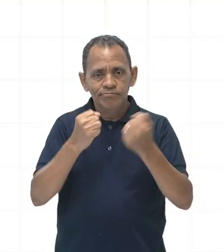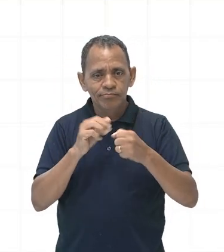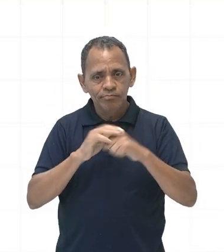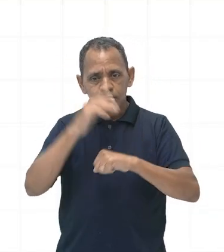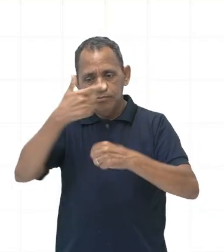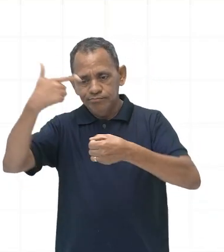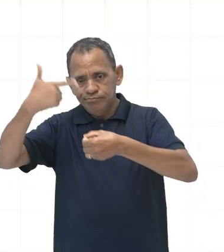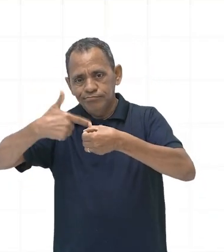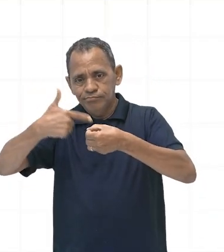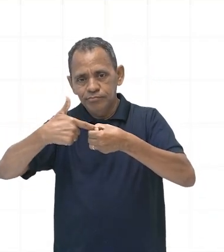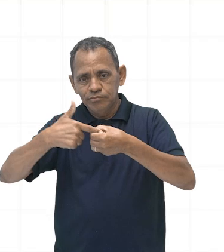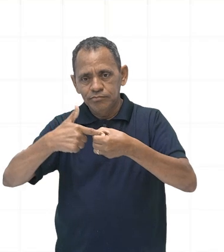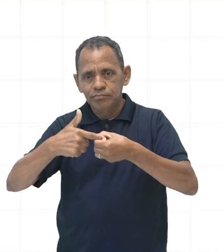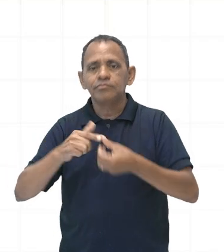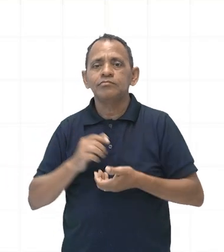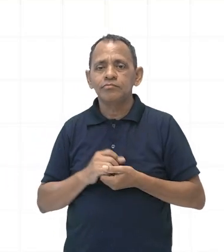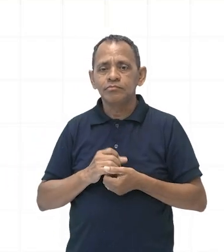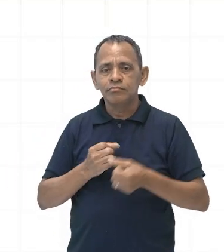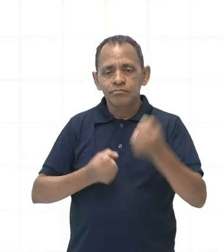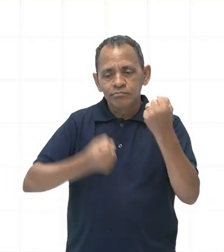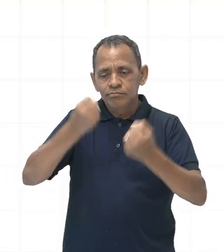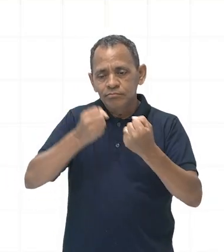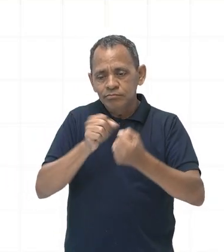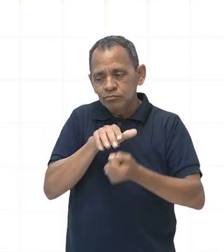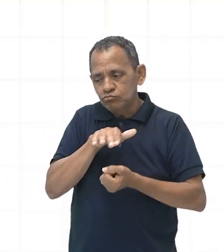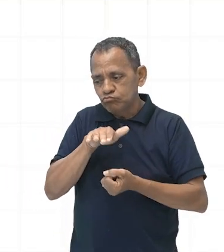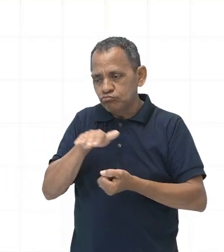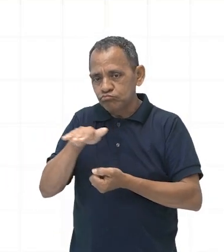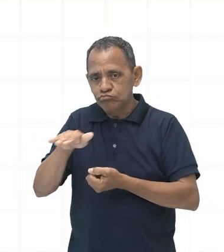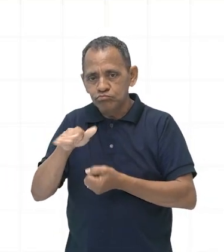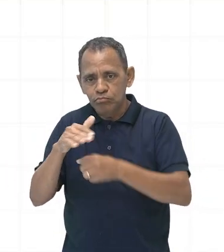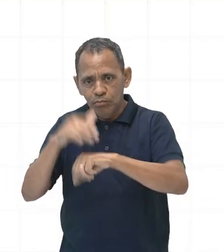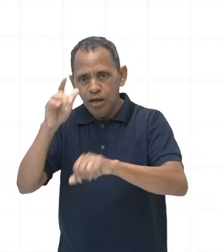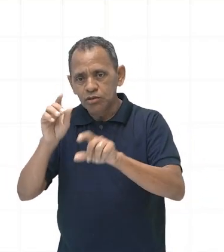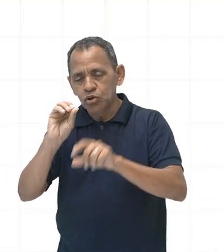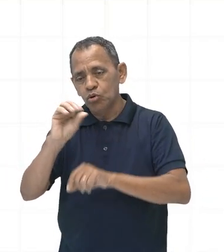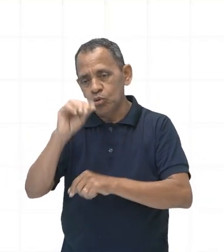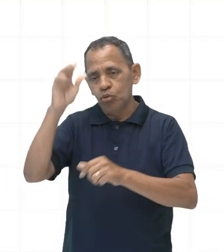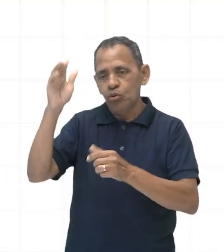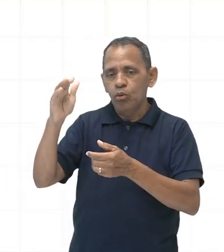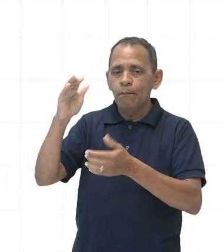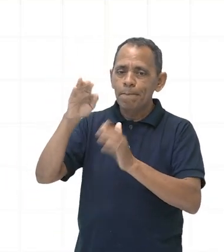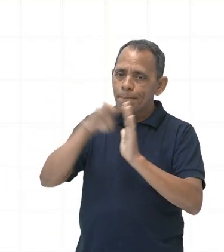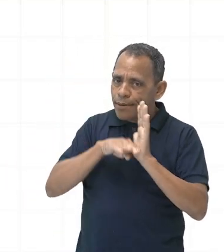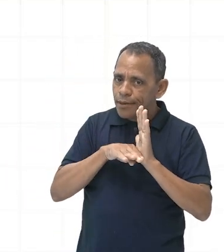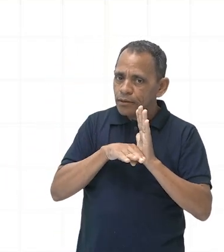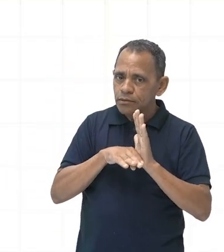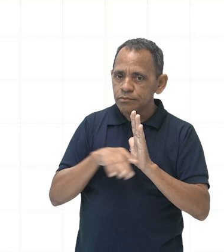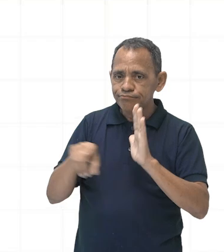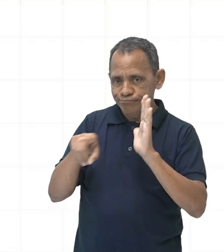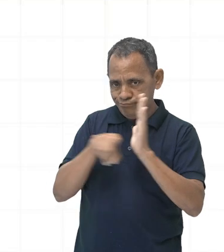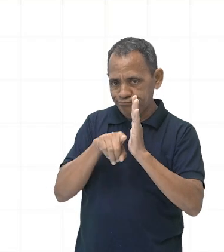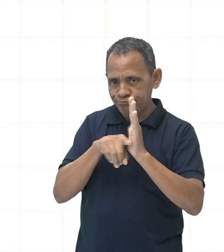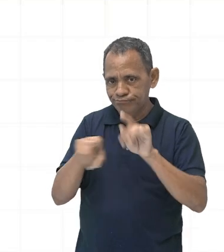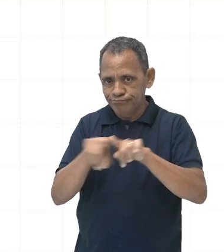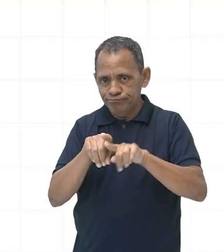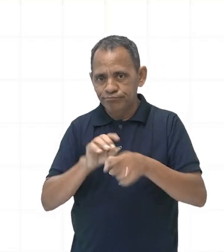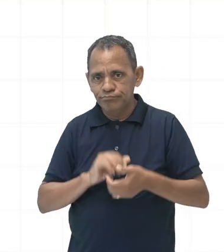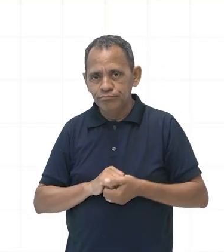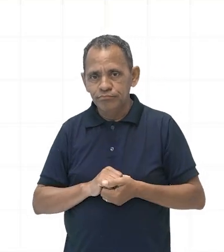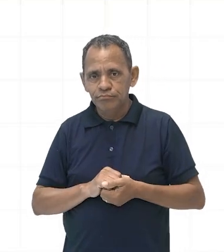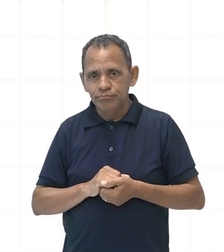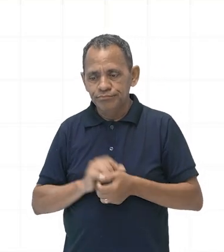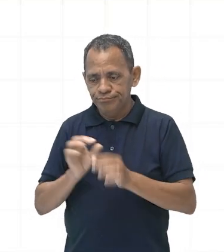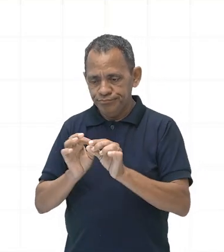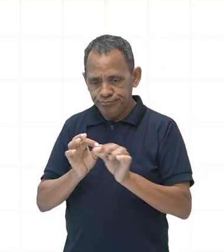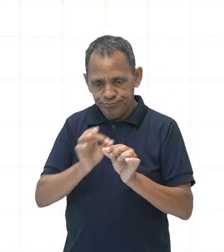vai andar mais ou vai andar menos? Bem, a gente vai andar mais, né? Então, ou mais, ou a setinha para